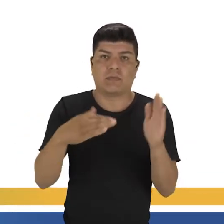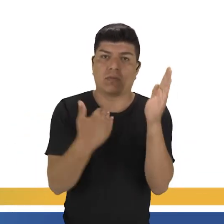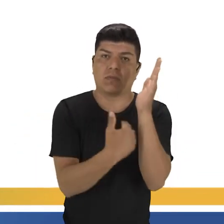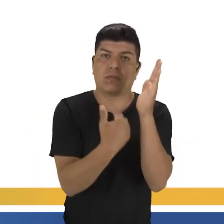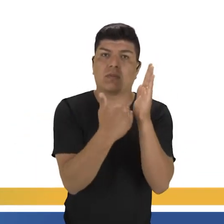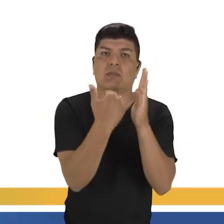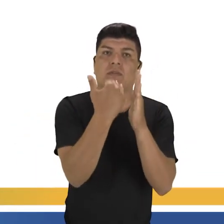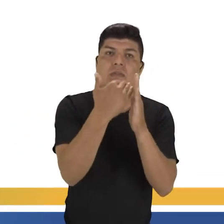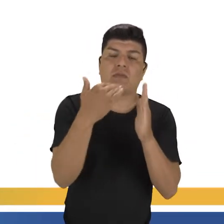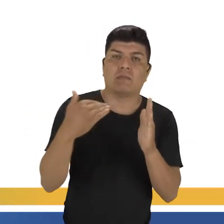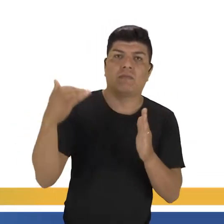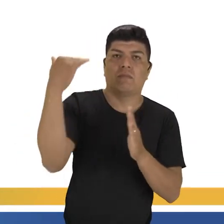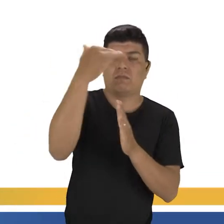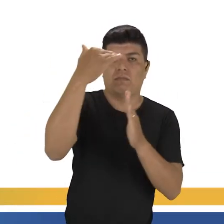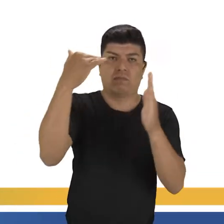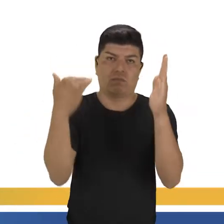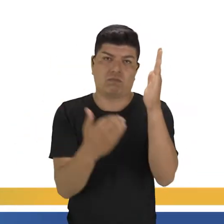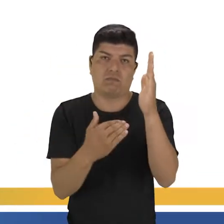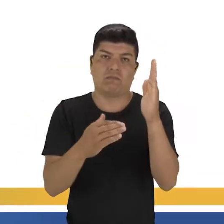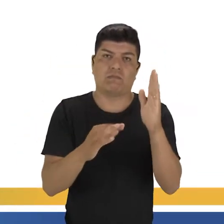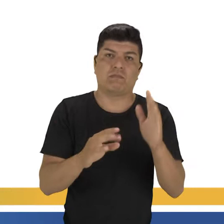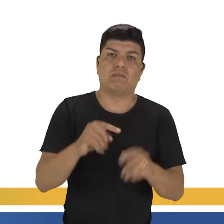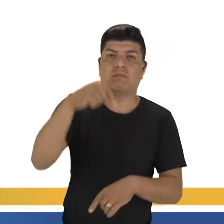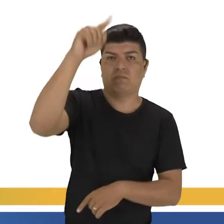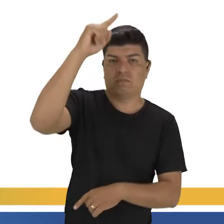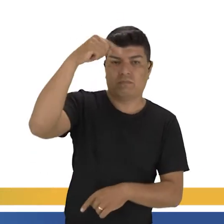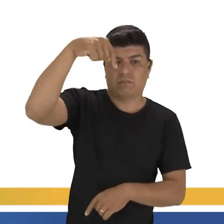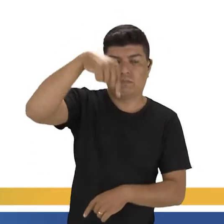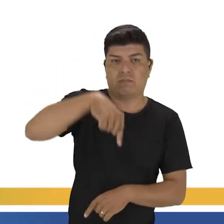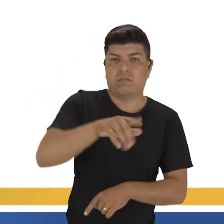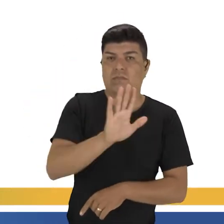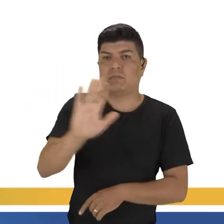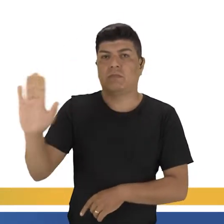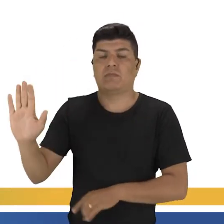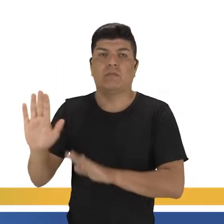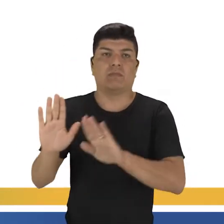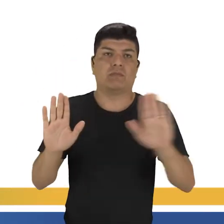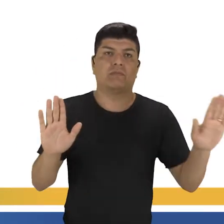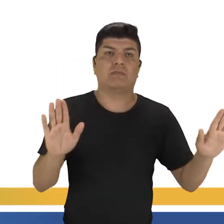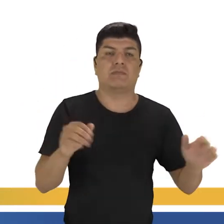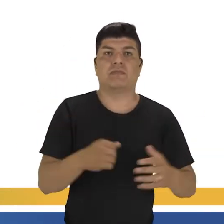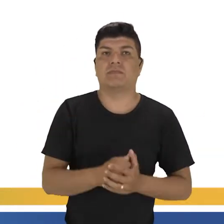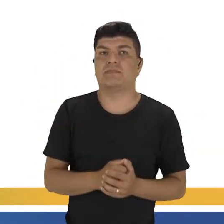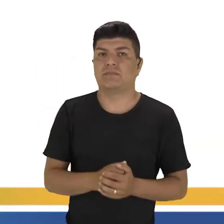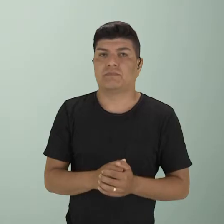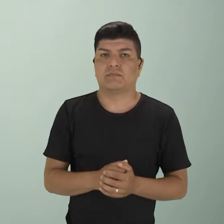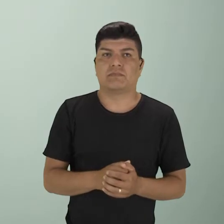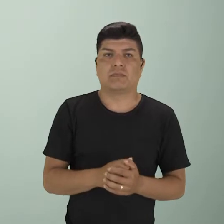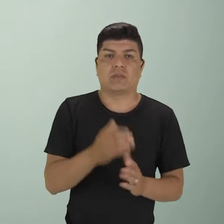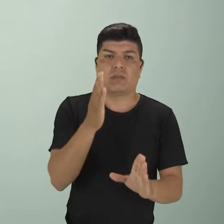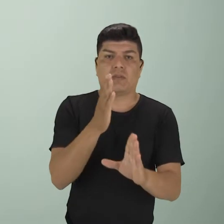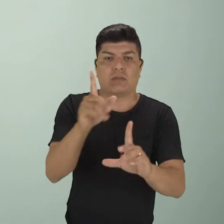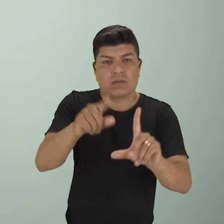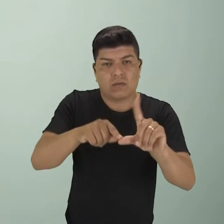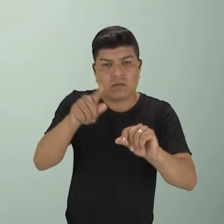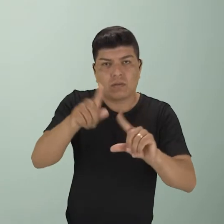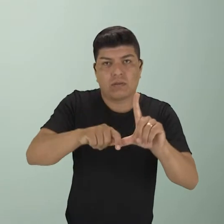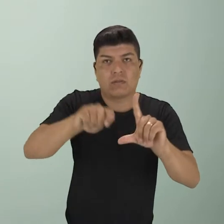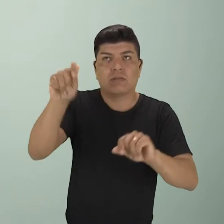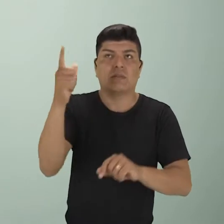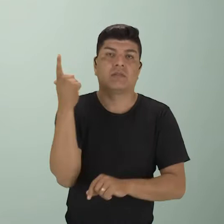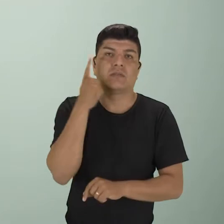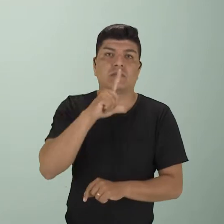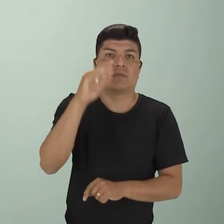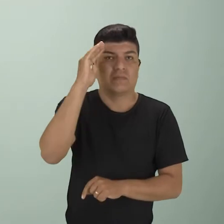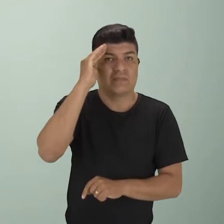níveis, alto, baixo, para cima, para baixo, para o lado, para o outro. Então, através dessa estrela, a gente